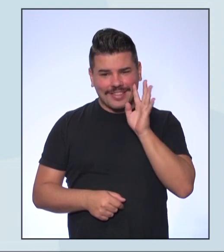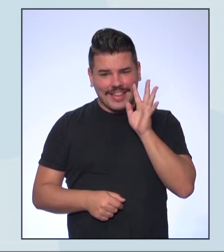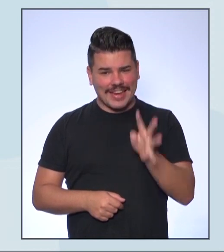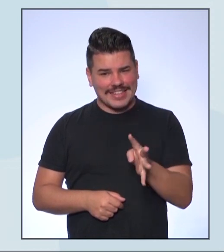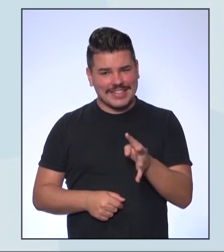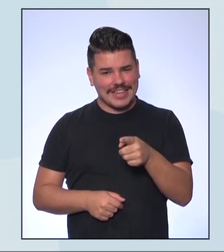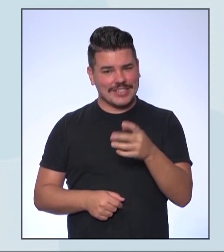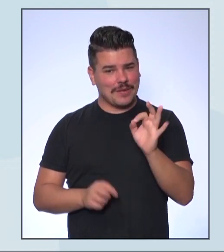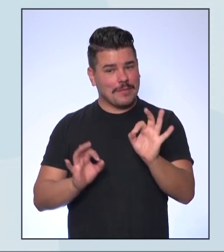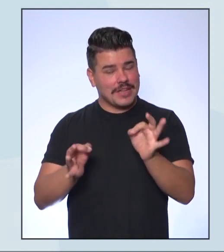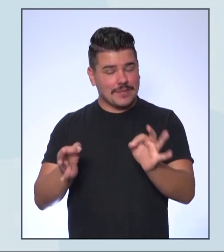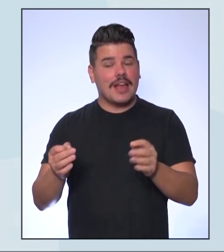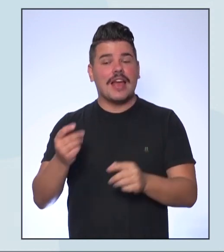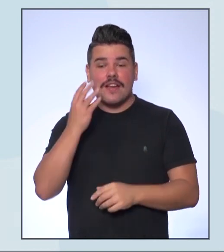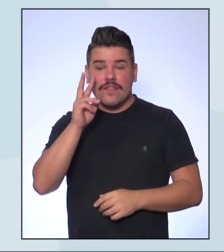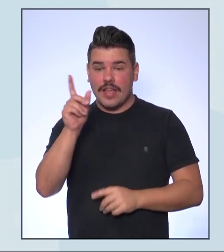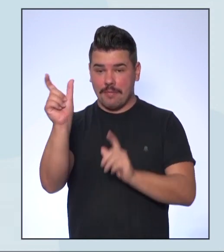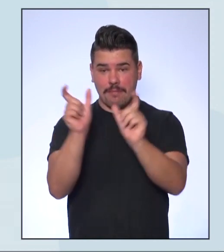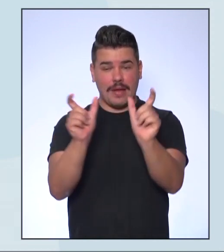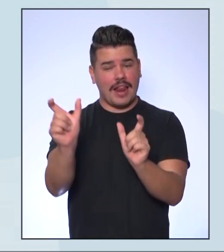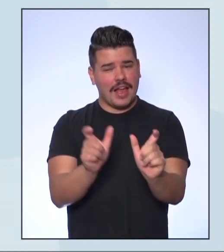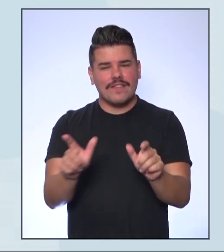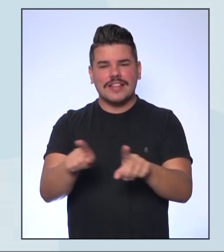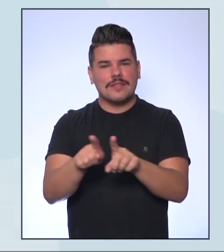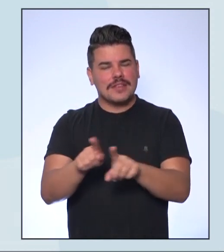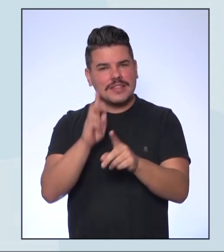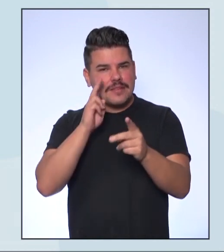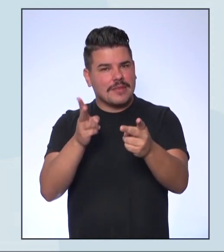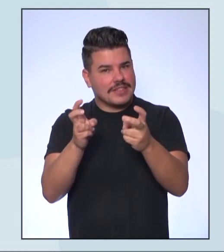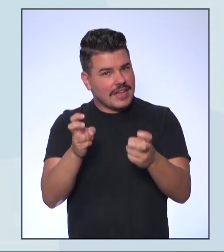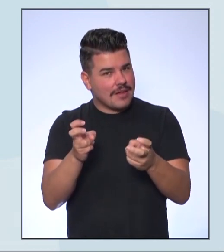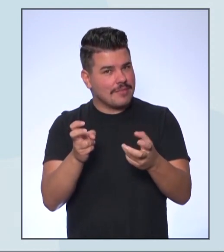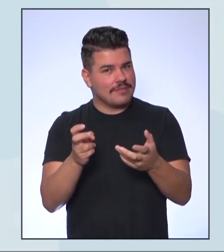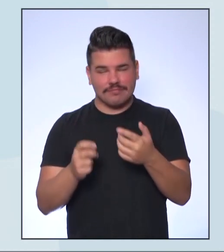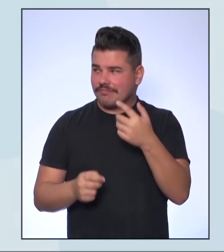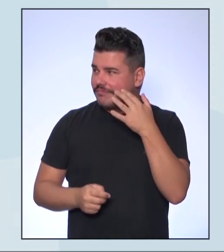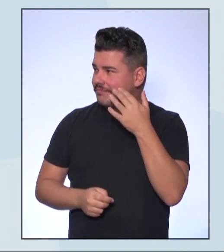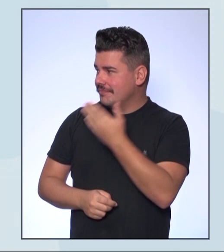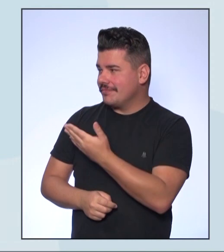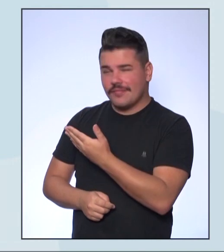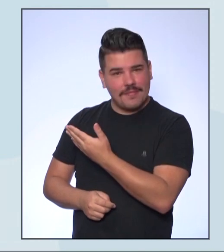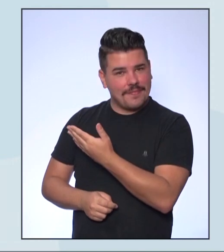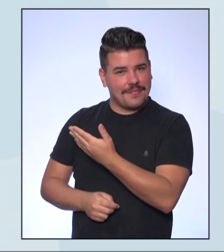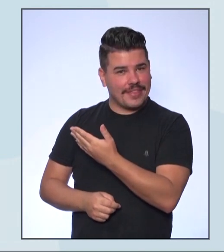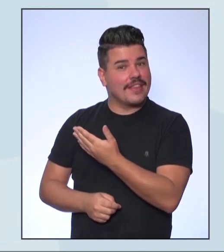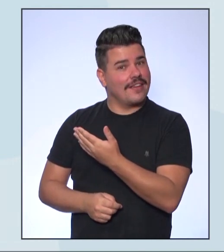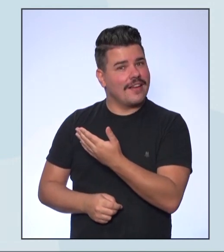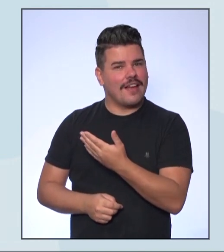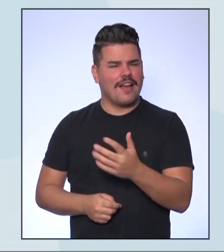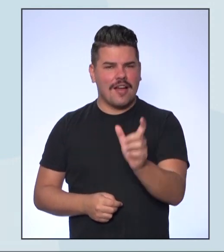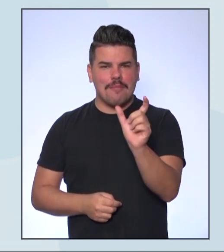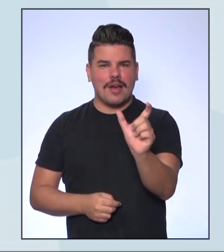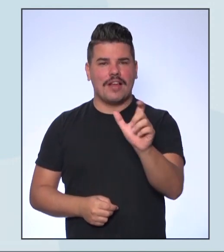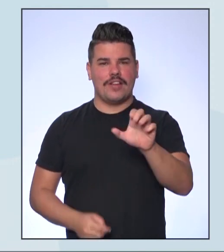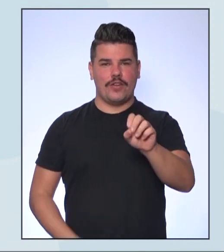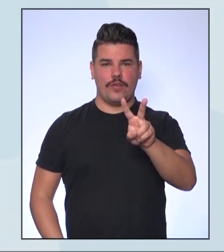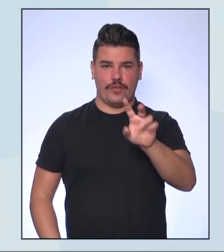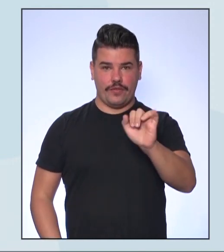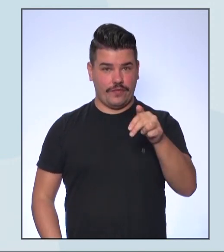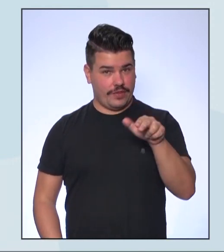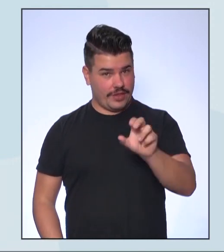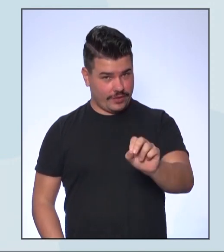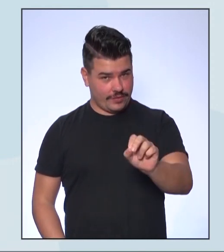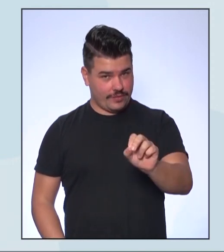as palavras e também a imagem presente. Podemos perceber, então, que a palavra ovino,